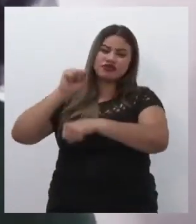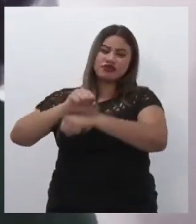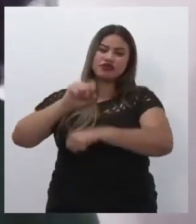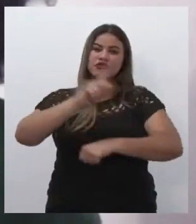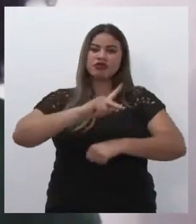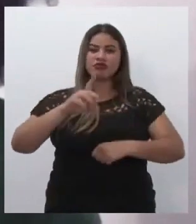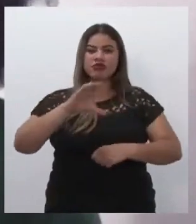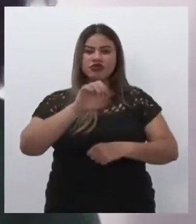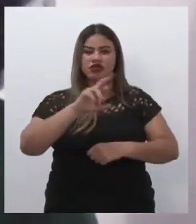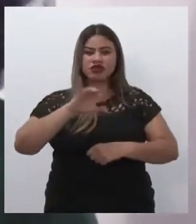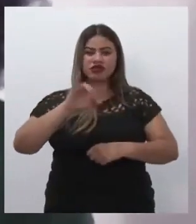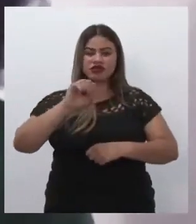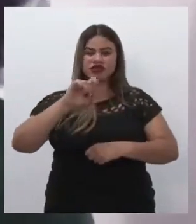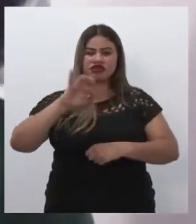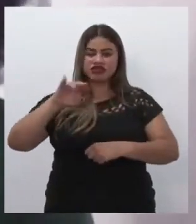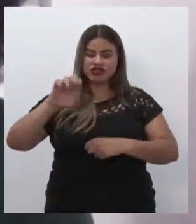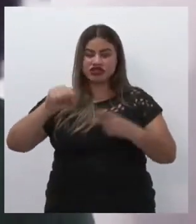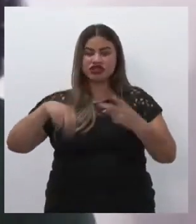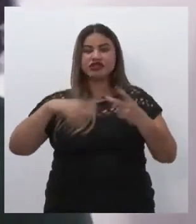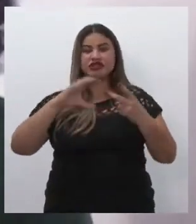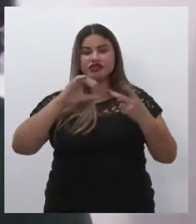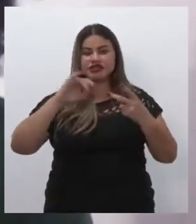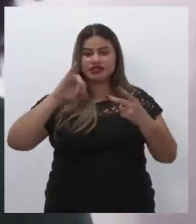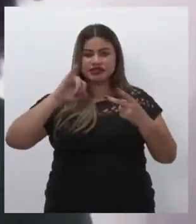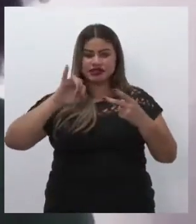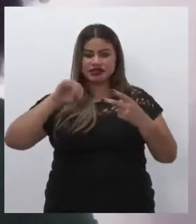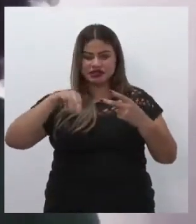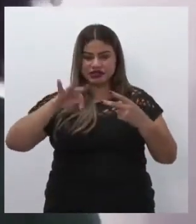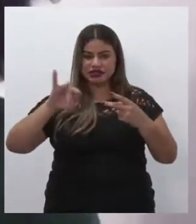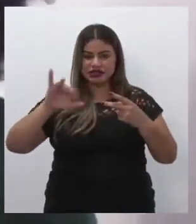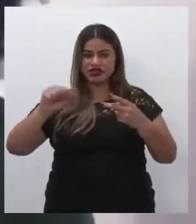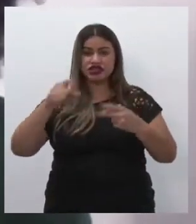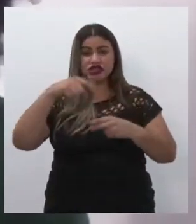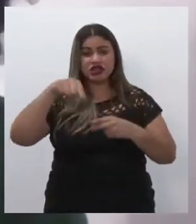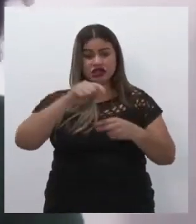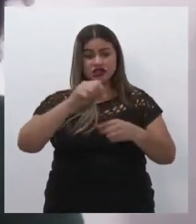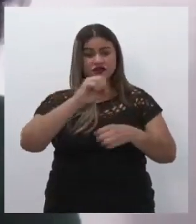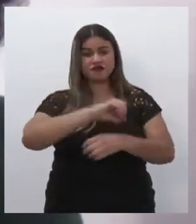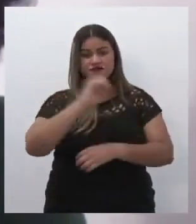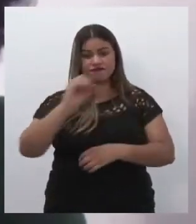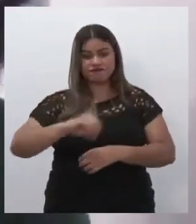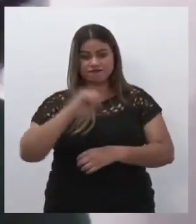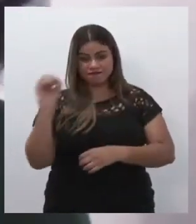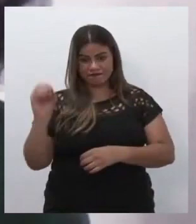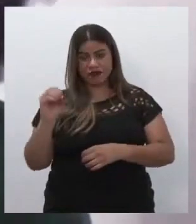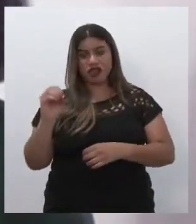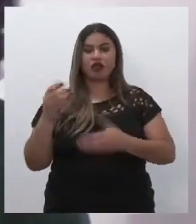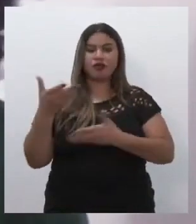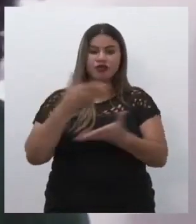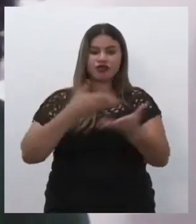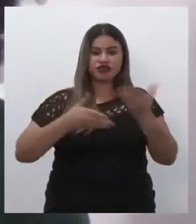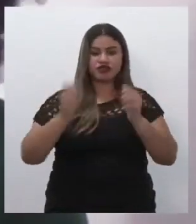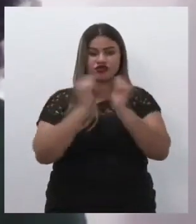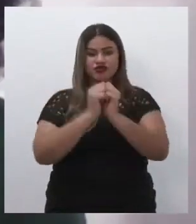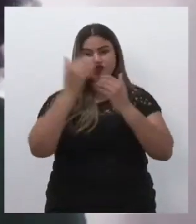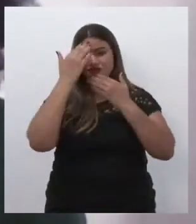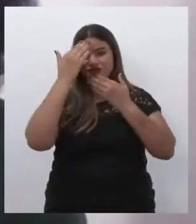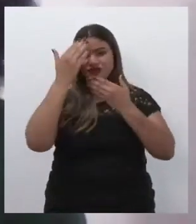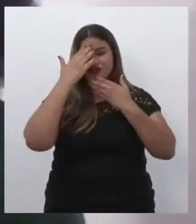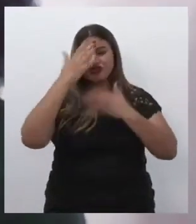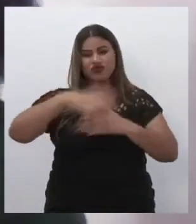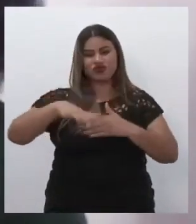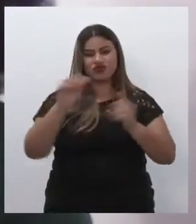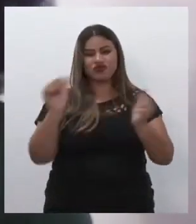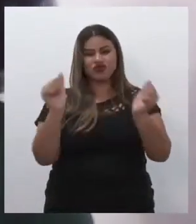professora Cristine e a professora Cíntia, que está no estúdio fazendo a moderação junto com a gente. Muito obrigada a todos que participam